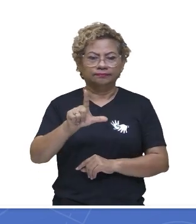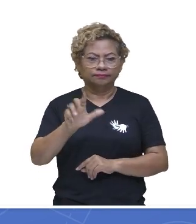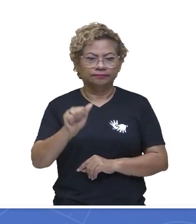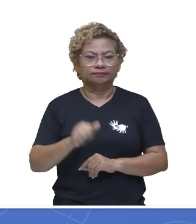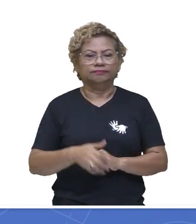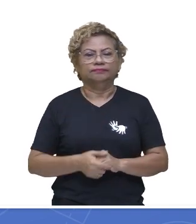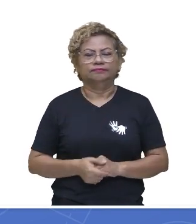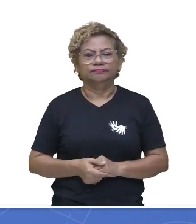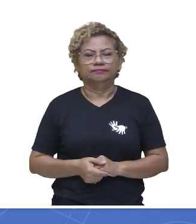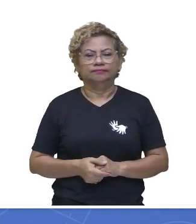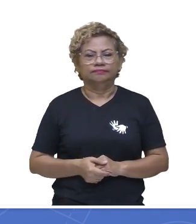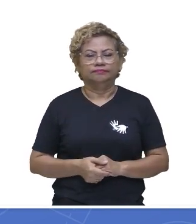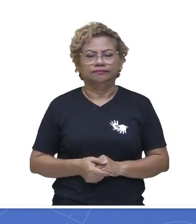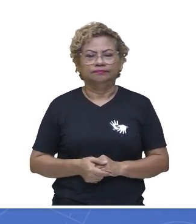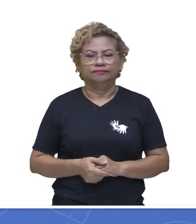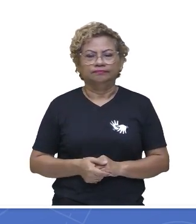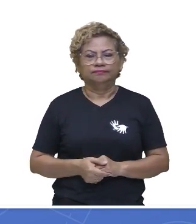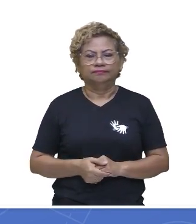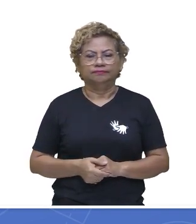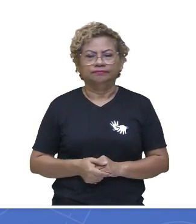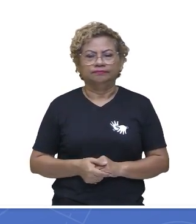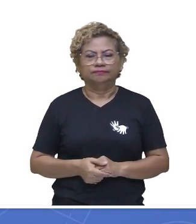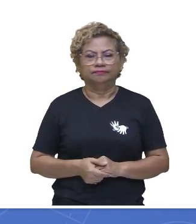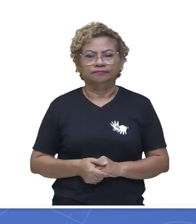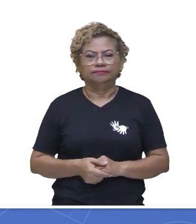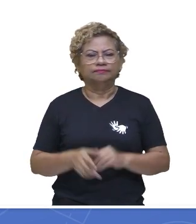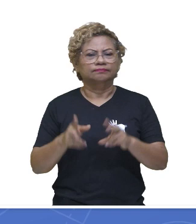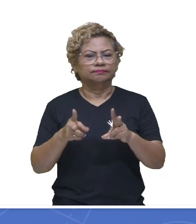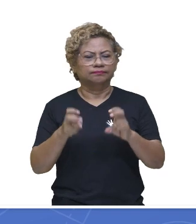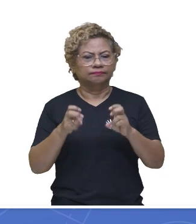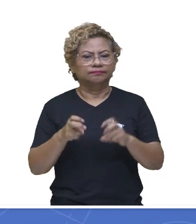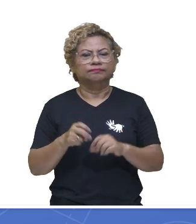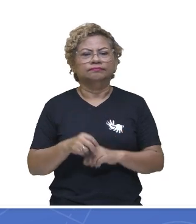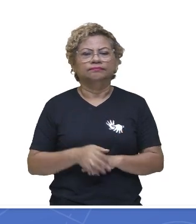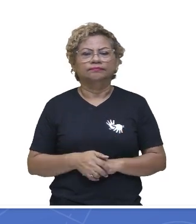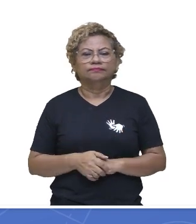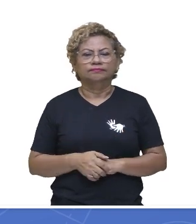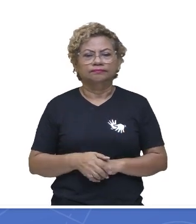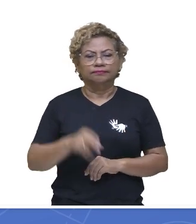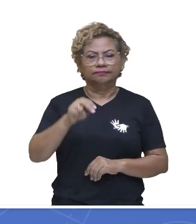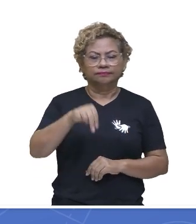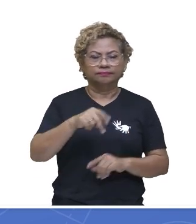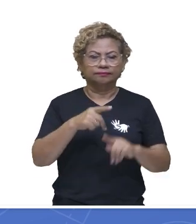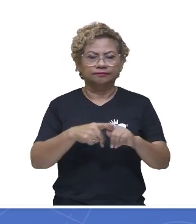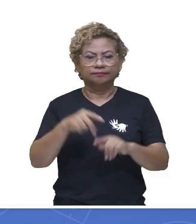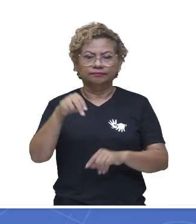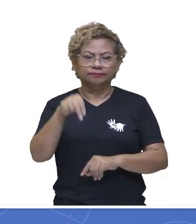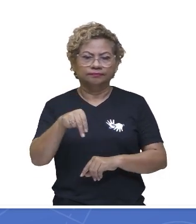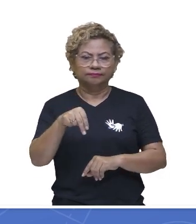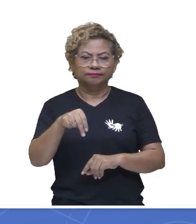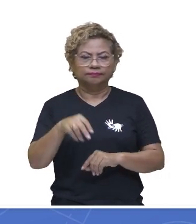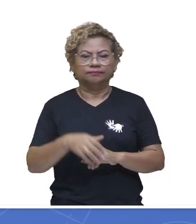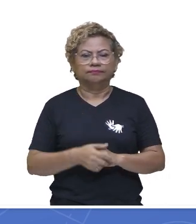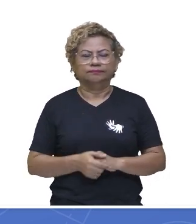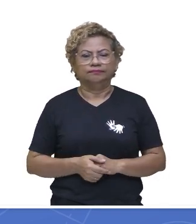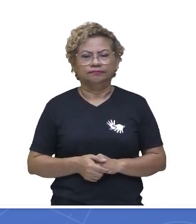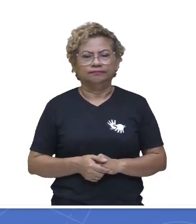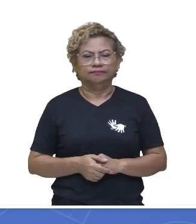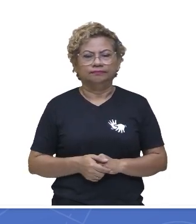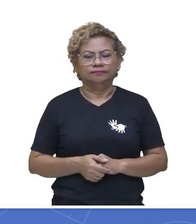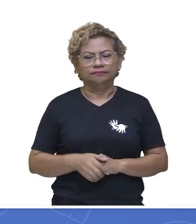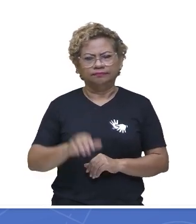matriz aqui também, M por N, né, não implica necessariamente que A seja igual a